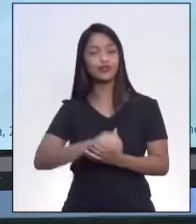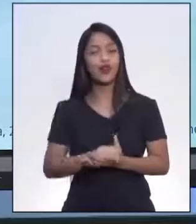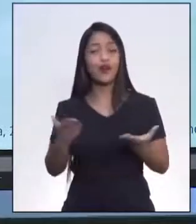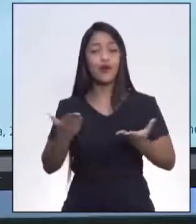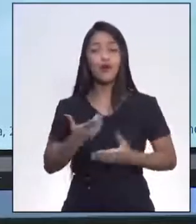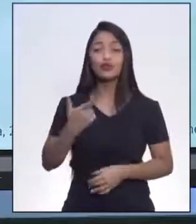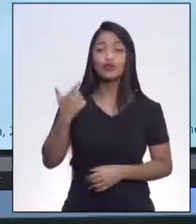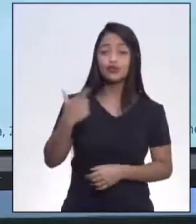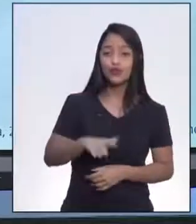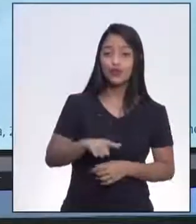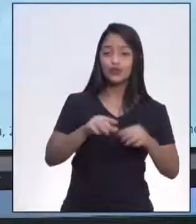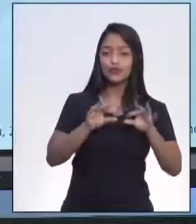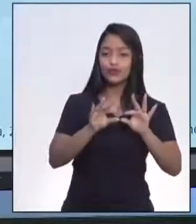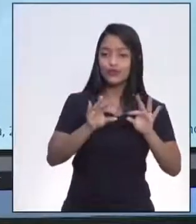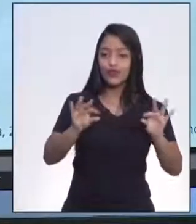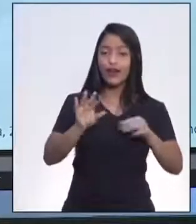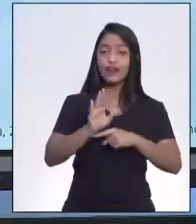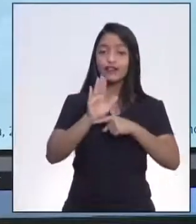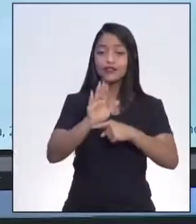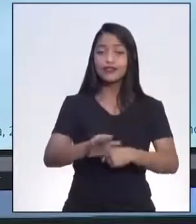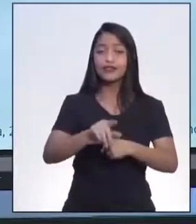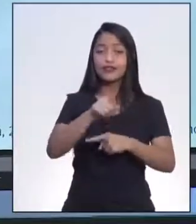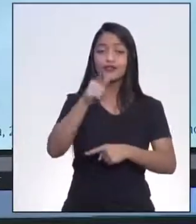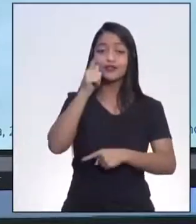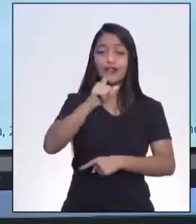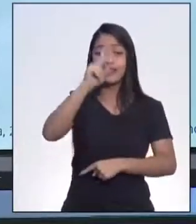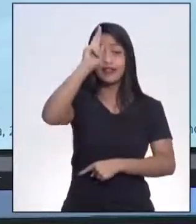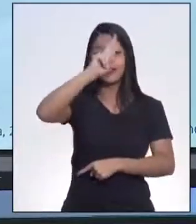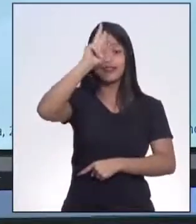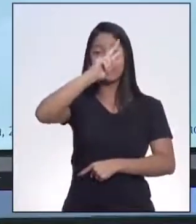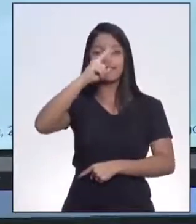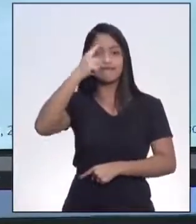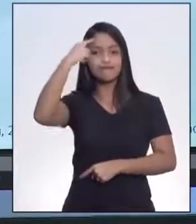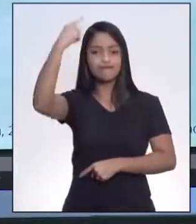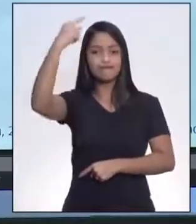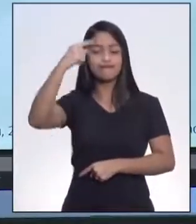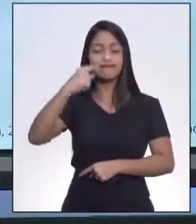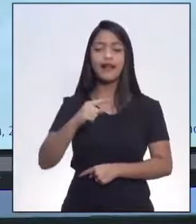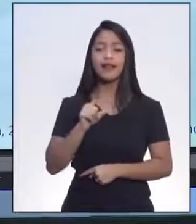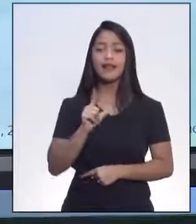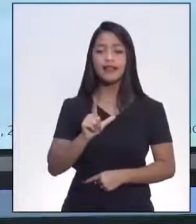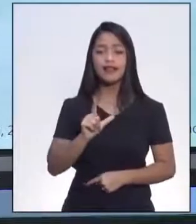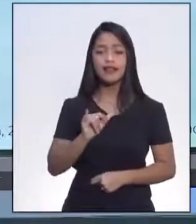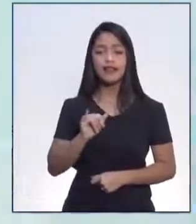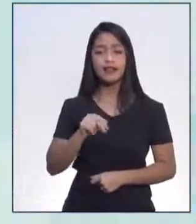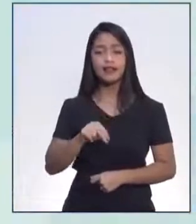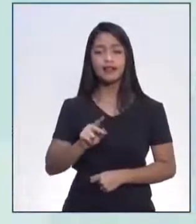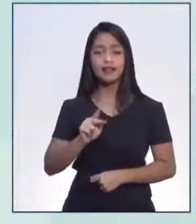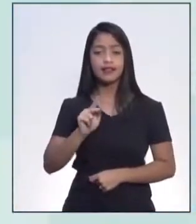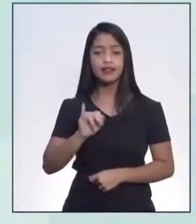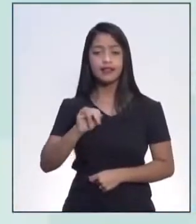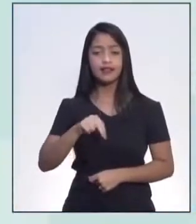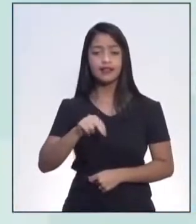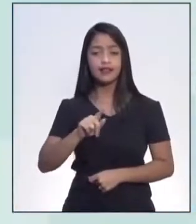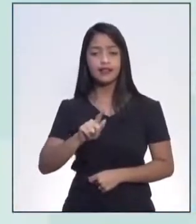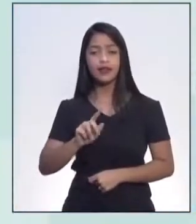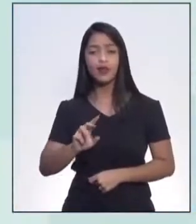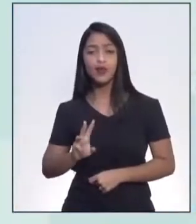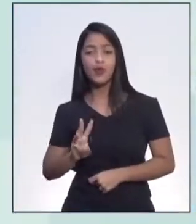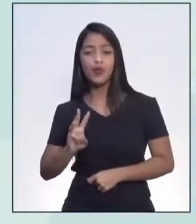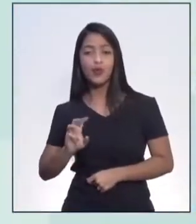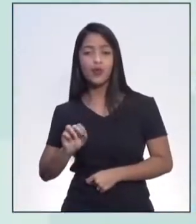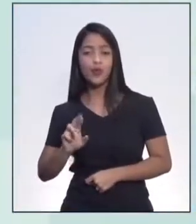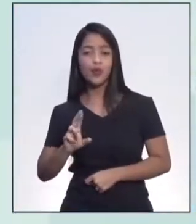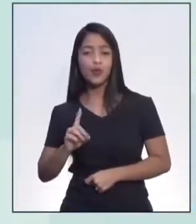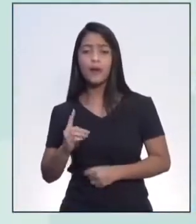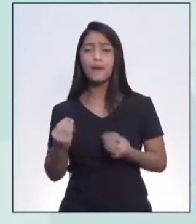mais que o link word serve para unir duas frases, tá bom? Then I relax in front of TV or computer for